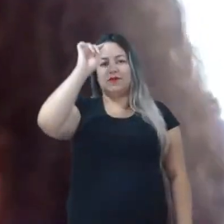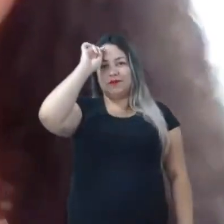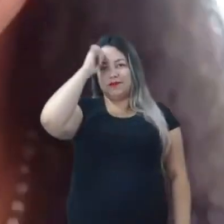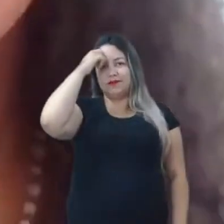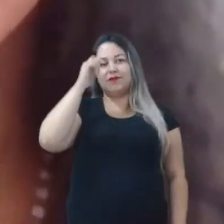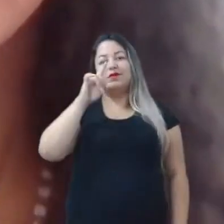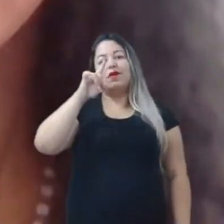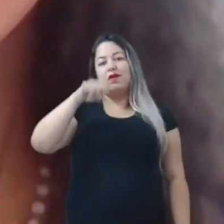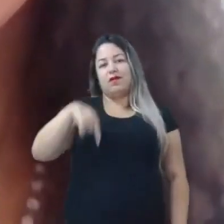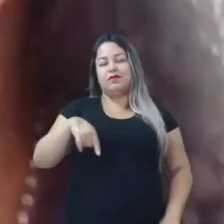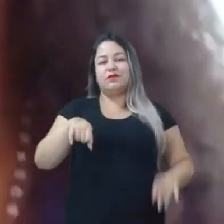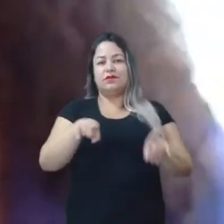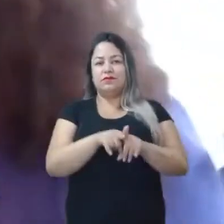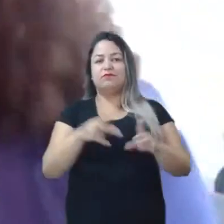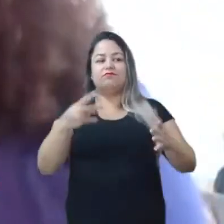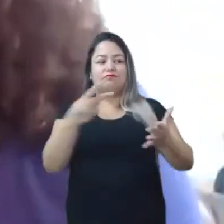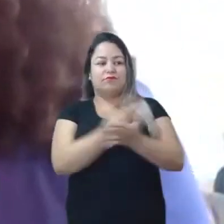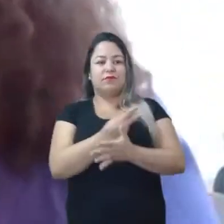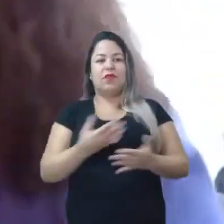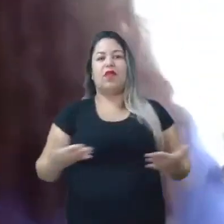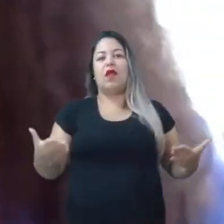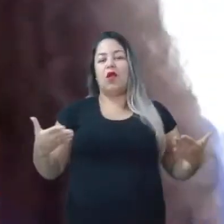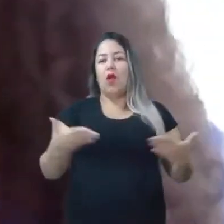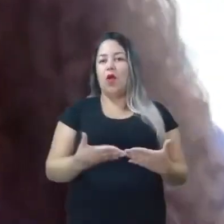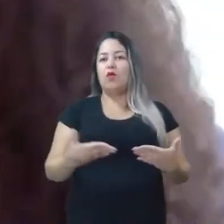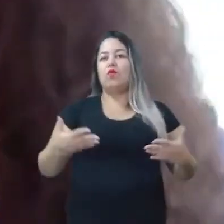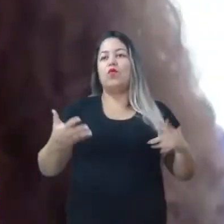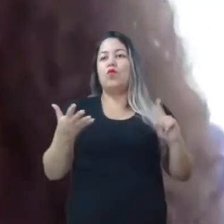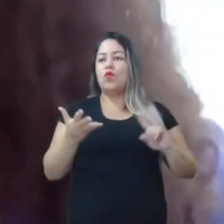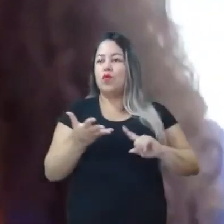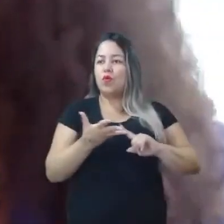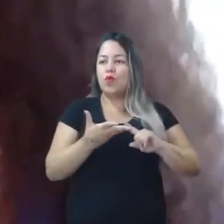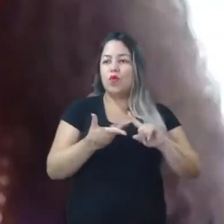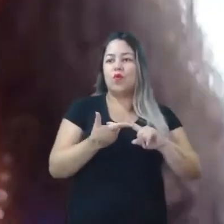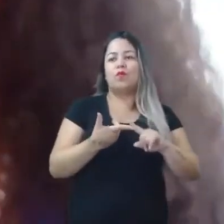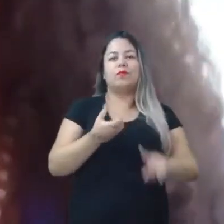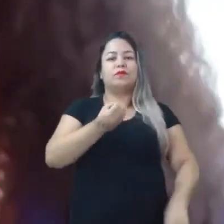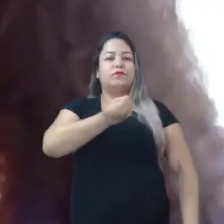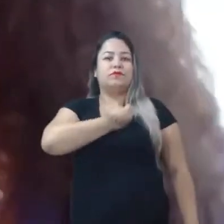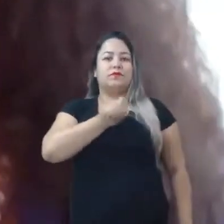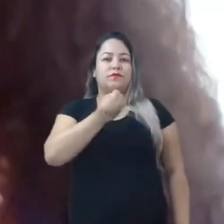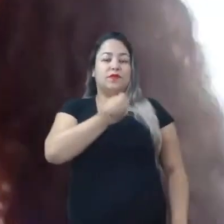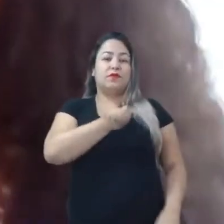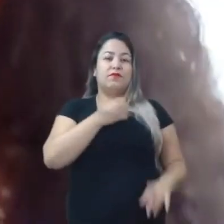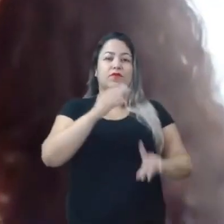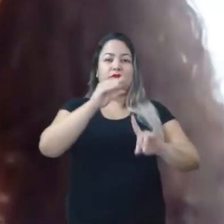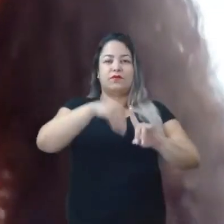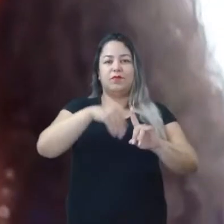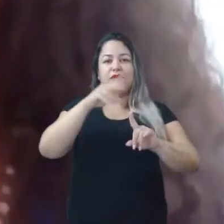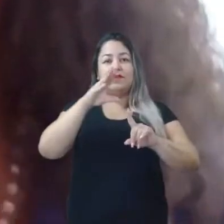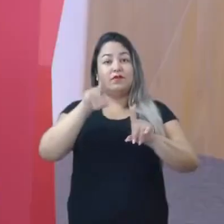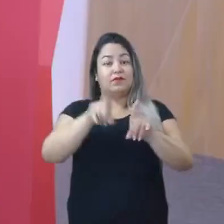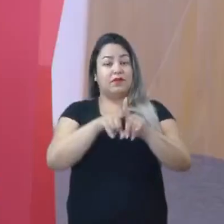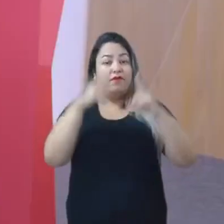estão mais acometidas nesse momento, ao maior número de vulnerabilidades, sem falar no contexto da